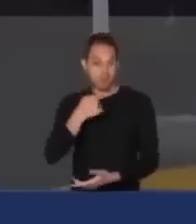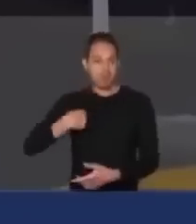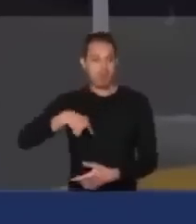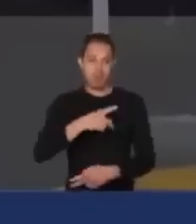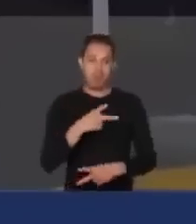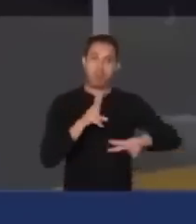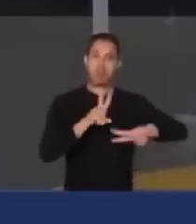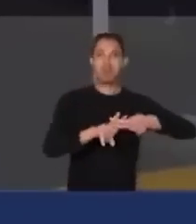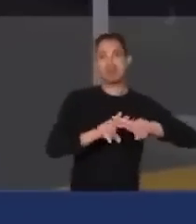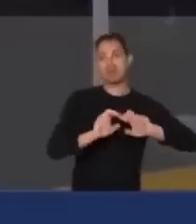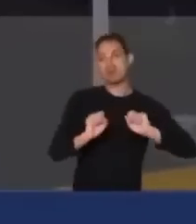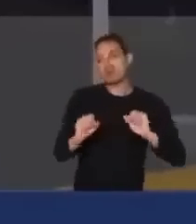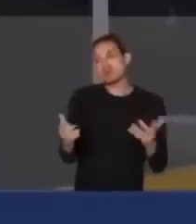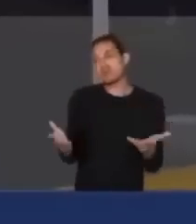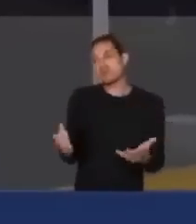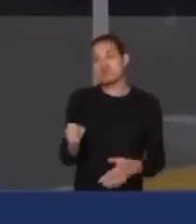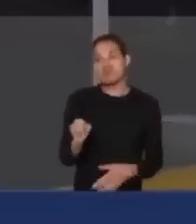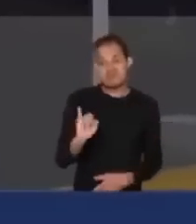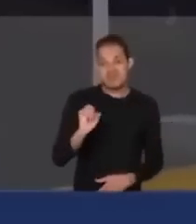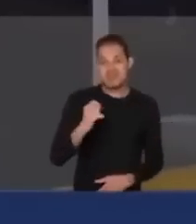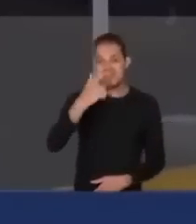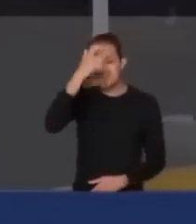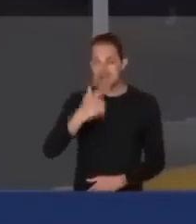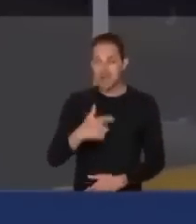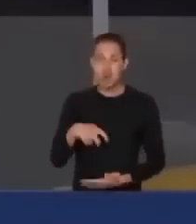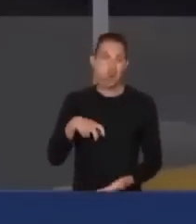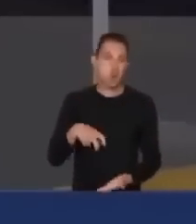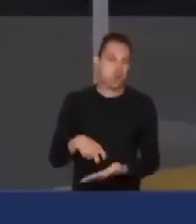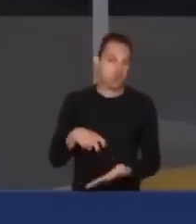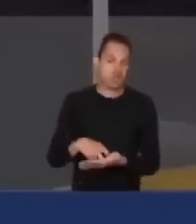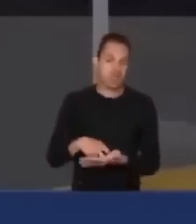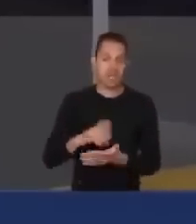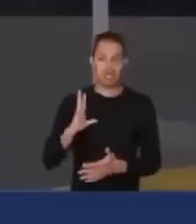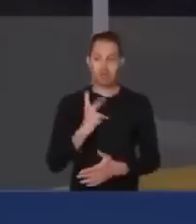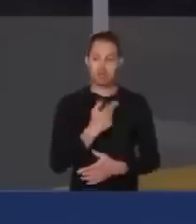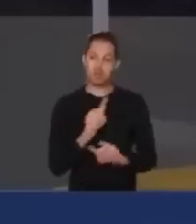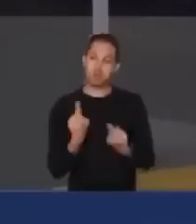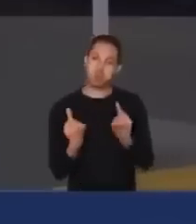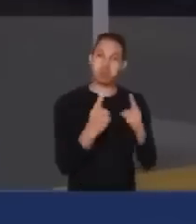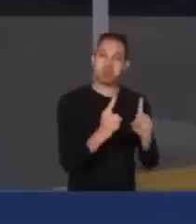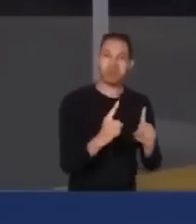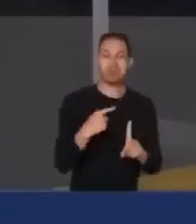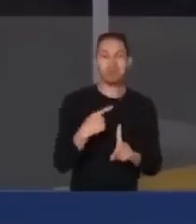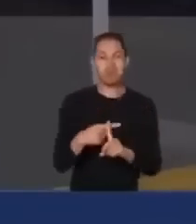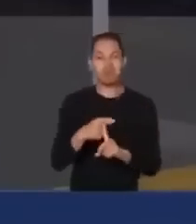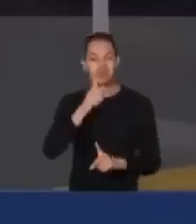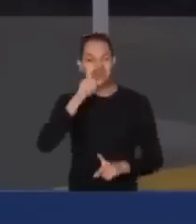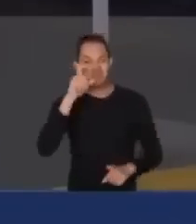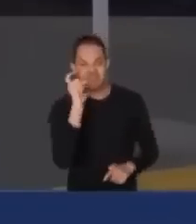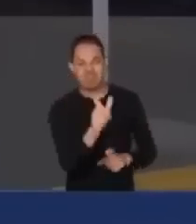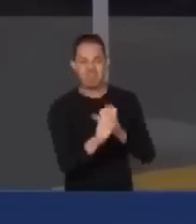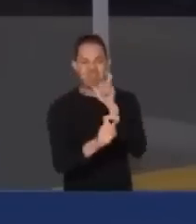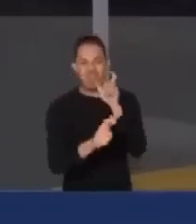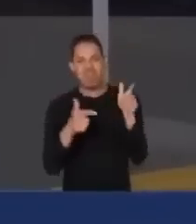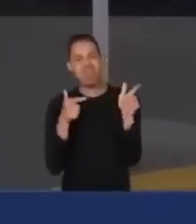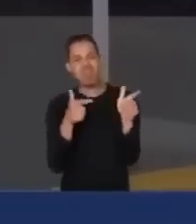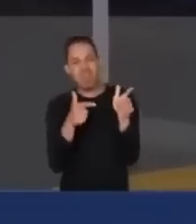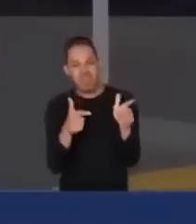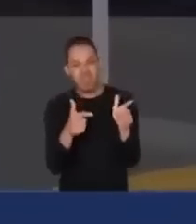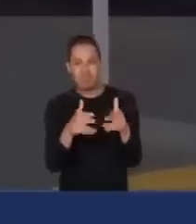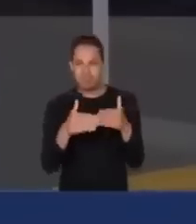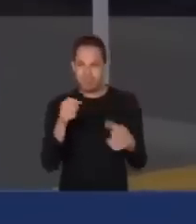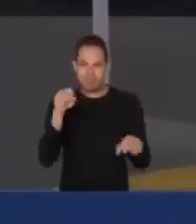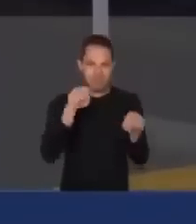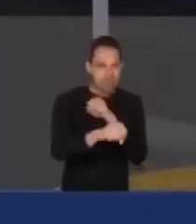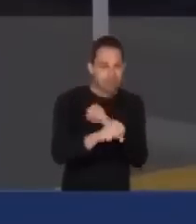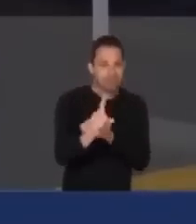cadeia, deputado, caso eu seja condenado por transfobia. E por quê? Porque eu xinguei, porque eu pedi para matar,